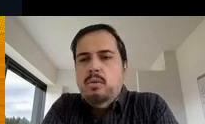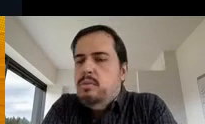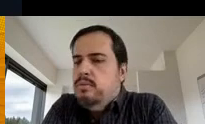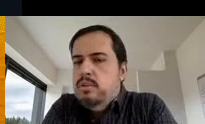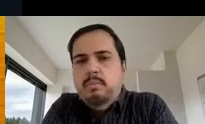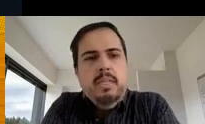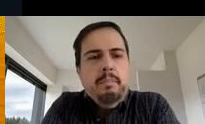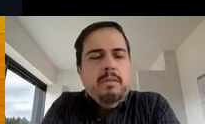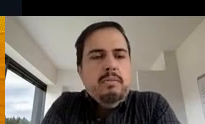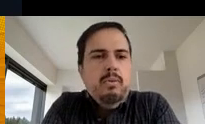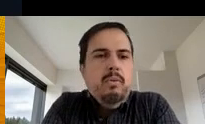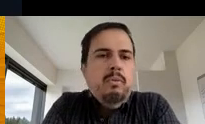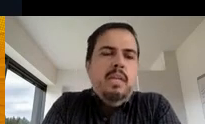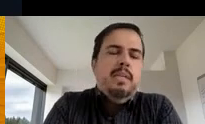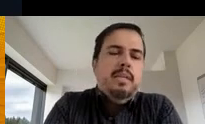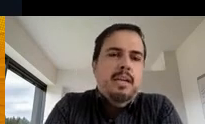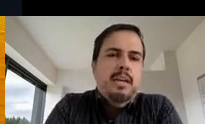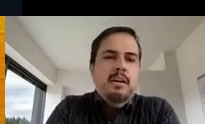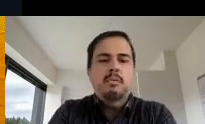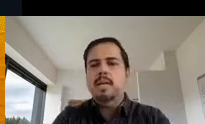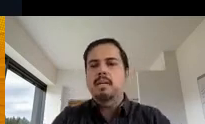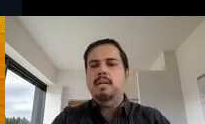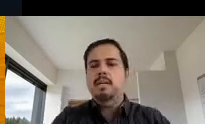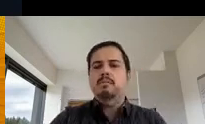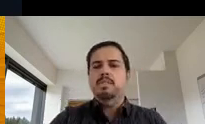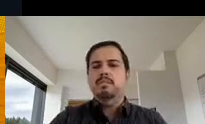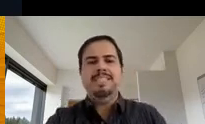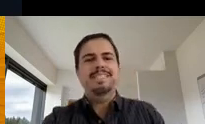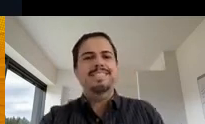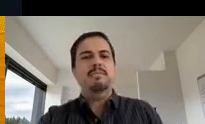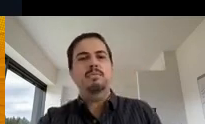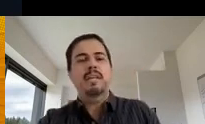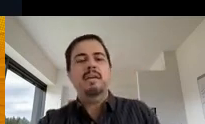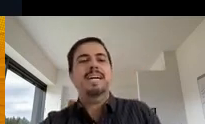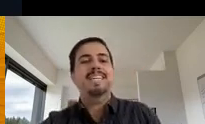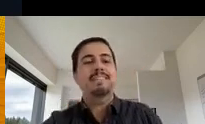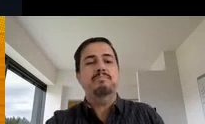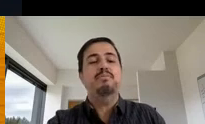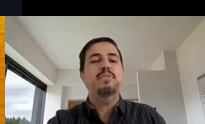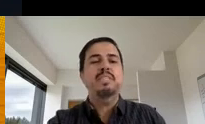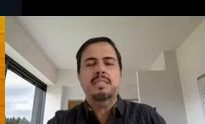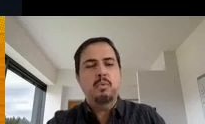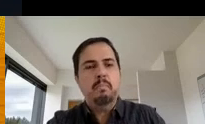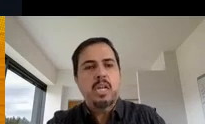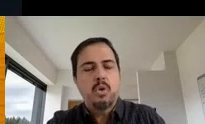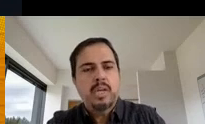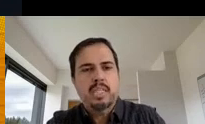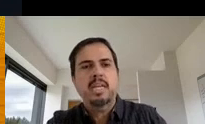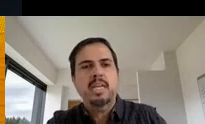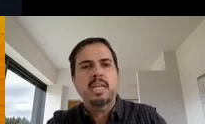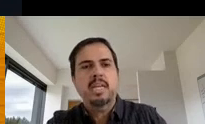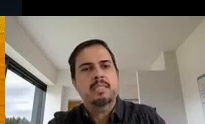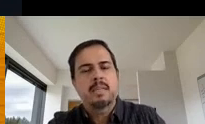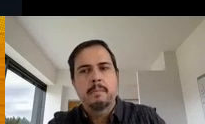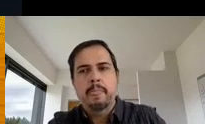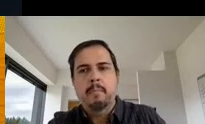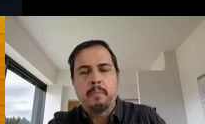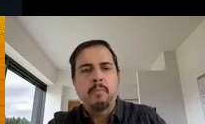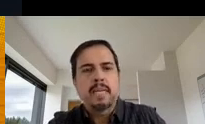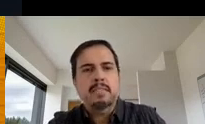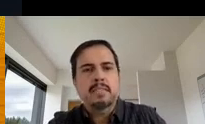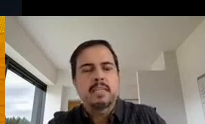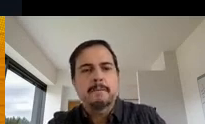futebol perder pênalti, cara. Jogador de futebol perder pênalti é um crime. O cara ganha, o Ronaldinho ganha, o Neymar ganha 25 milhões de